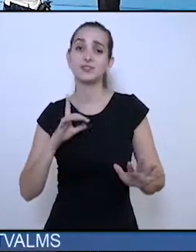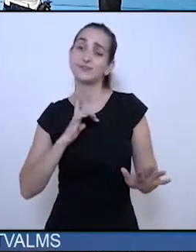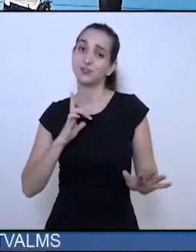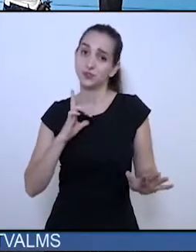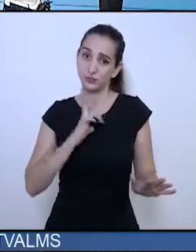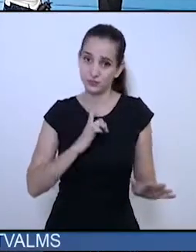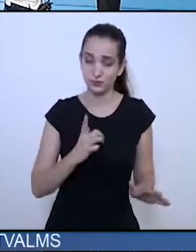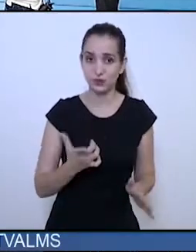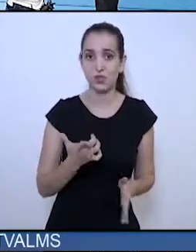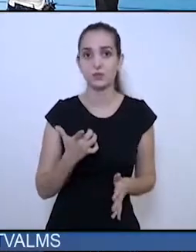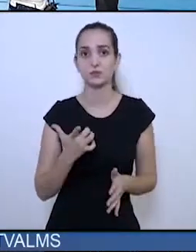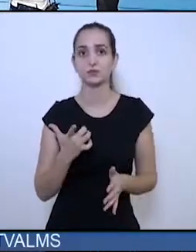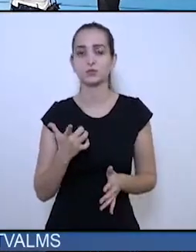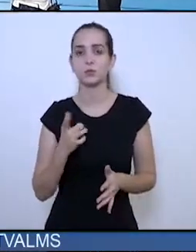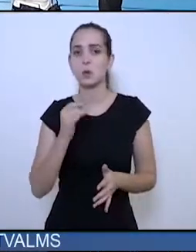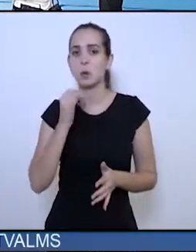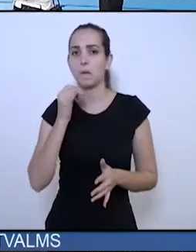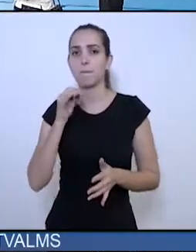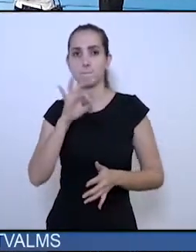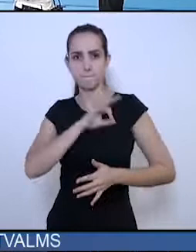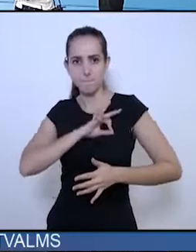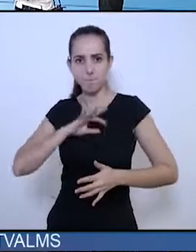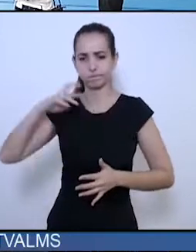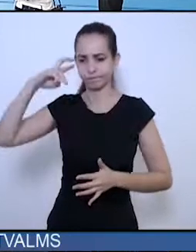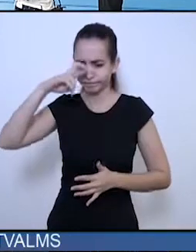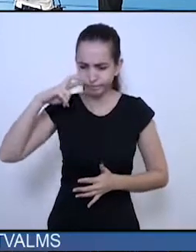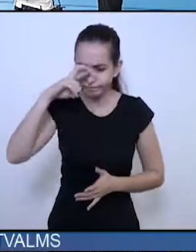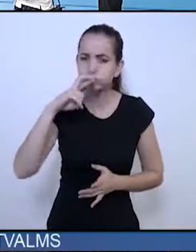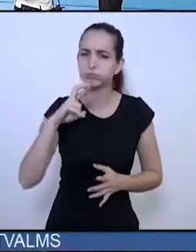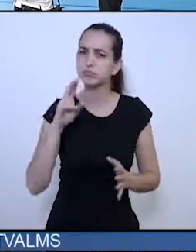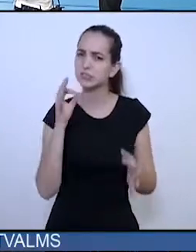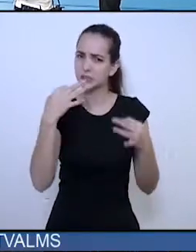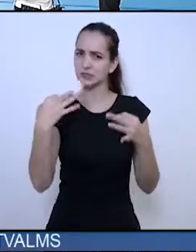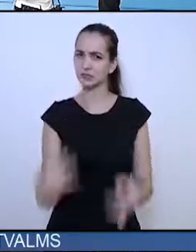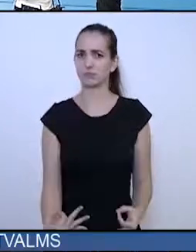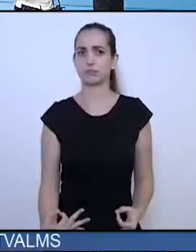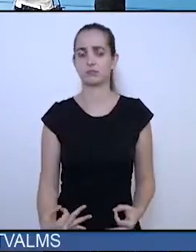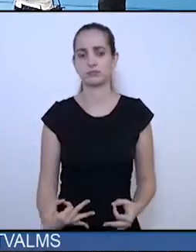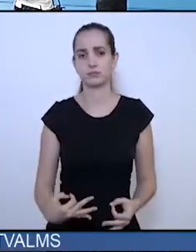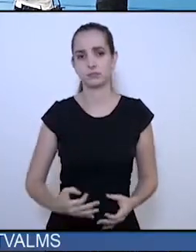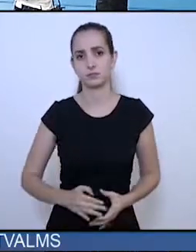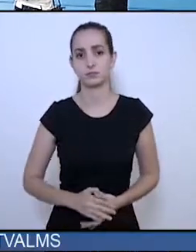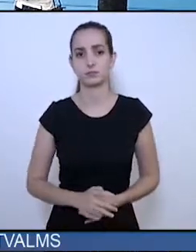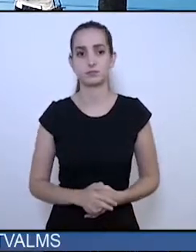tivesse o policiamento merecido,